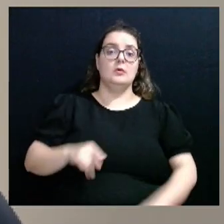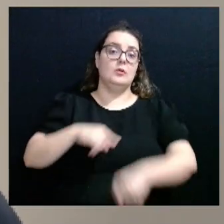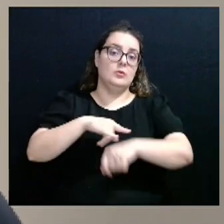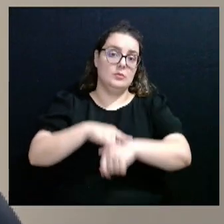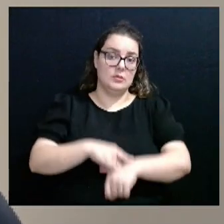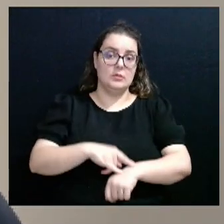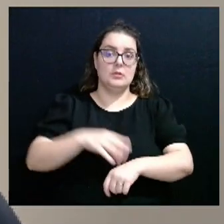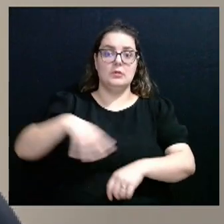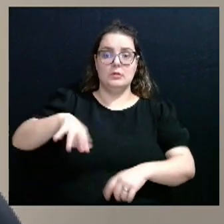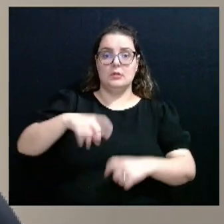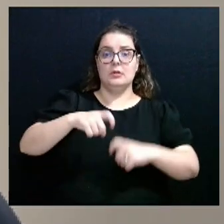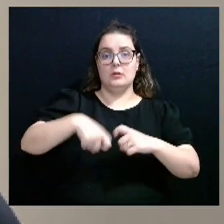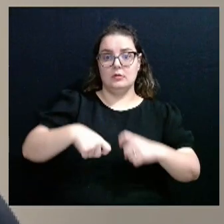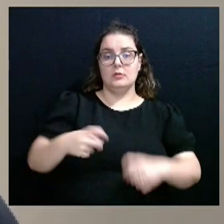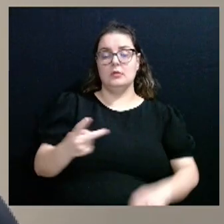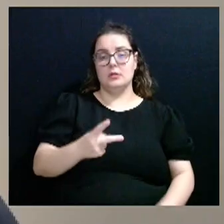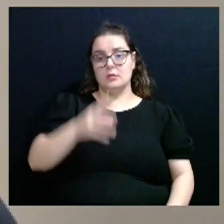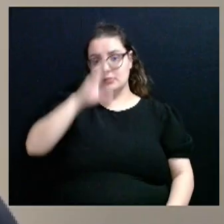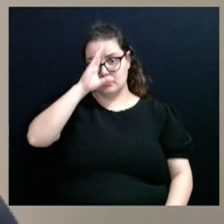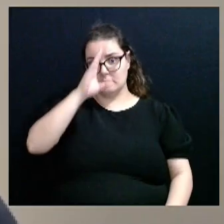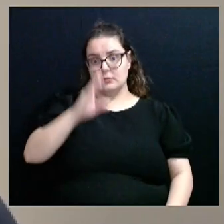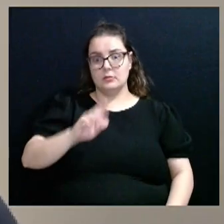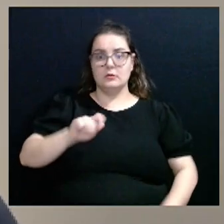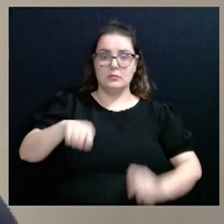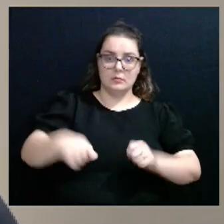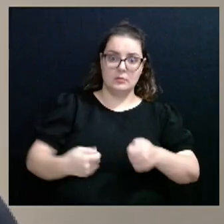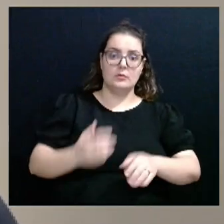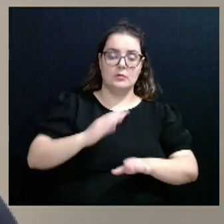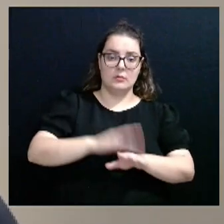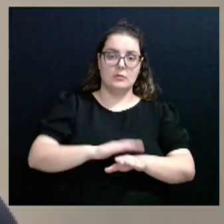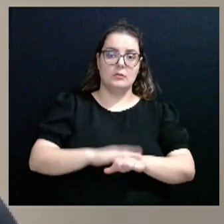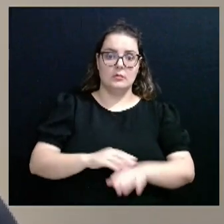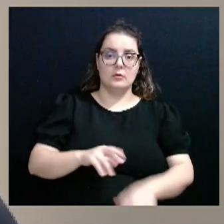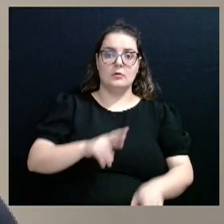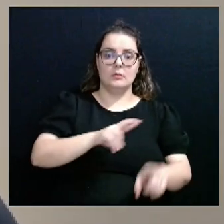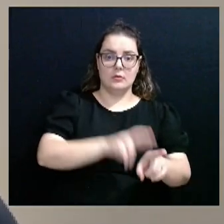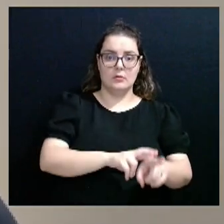as duas principais funções que a próstata tem no homem.